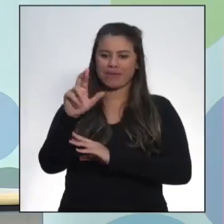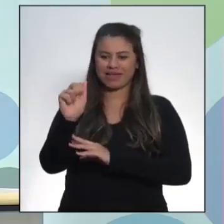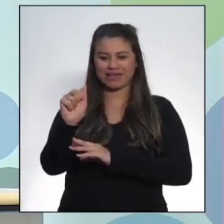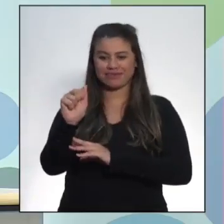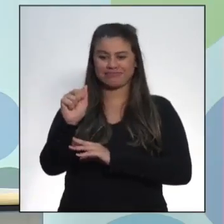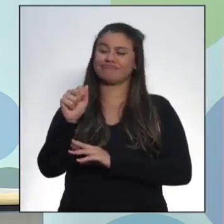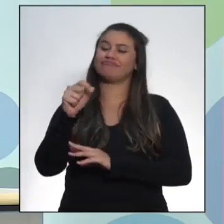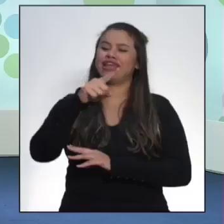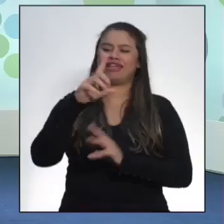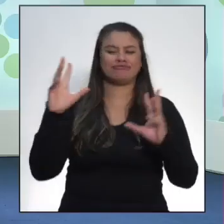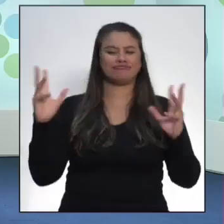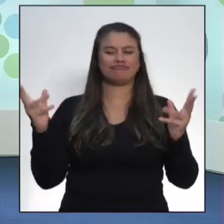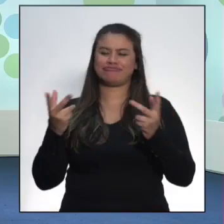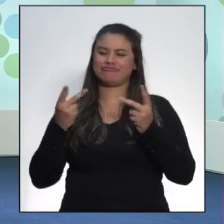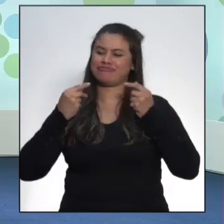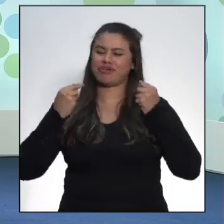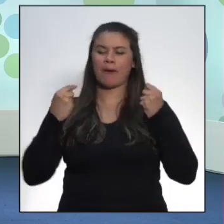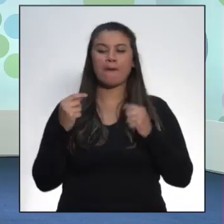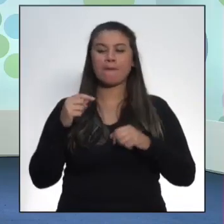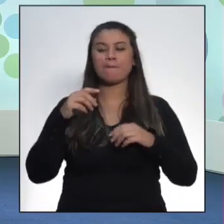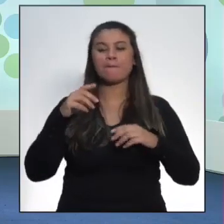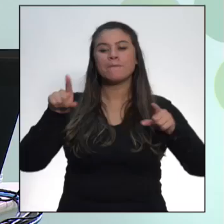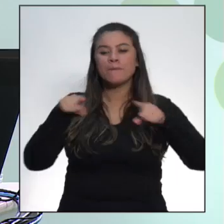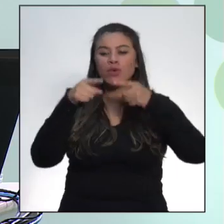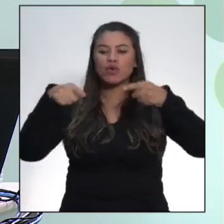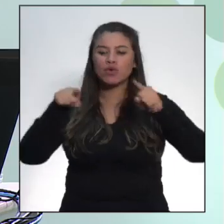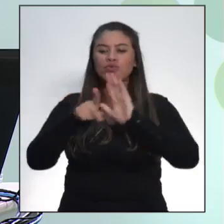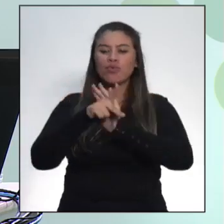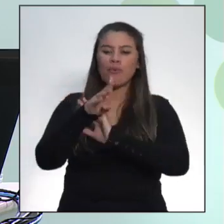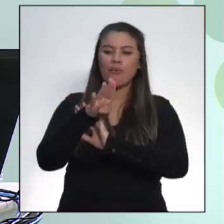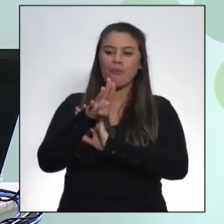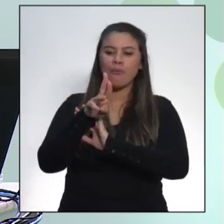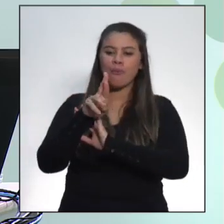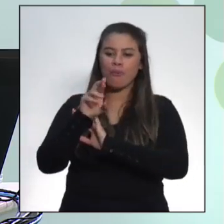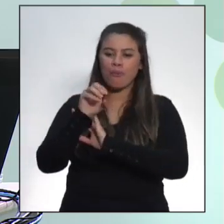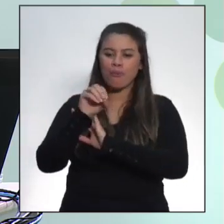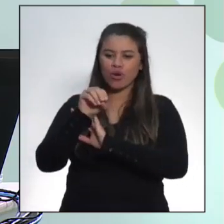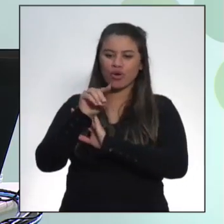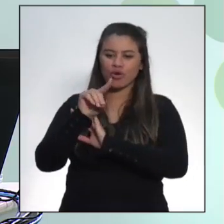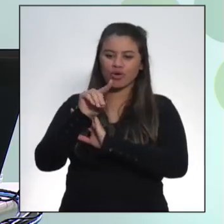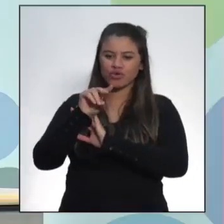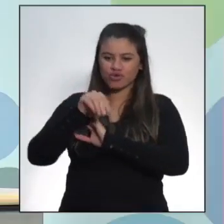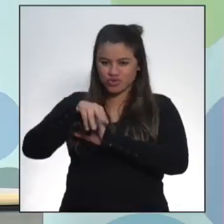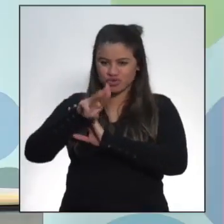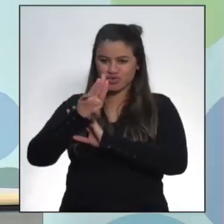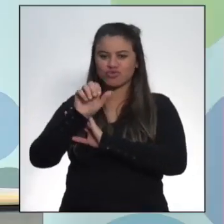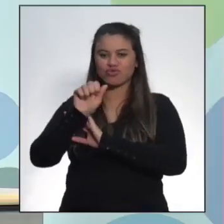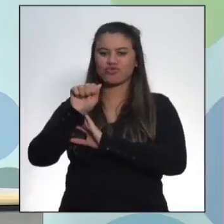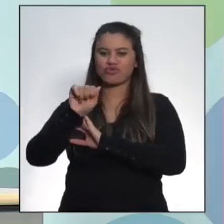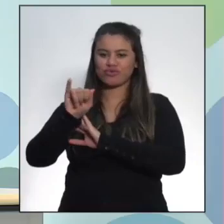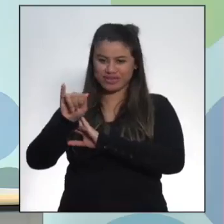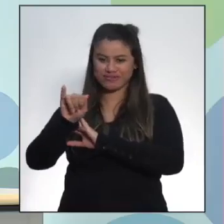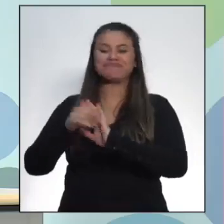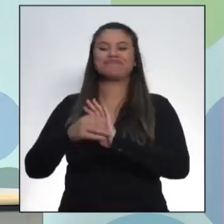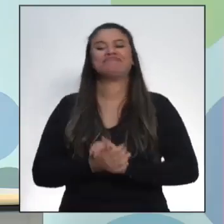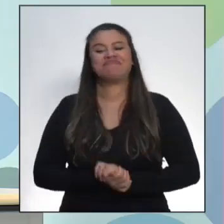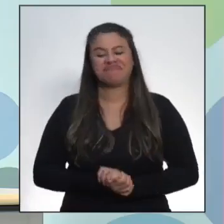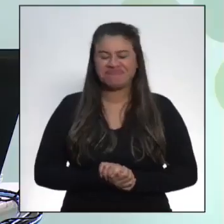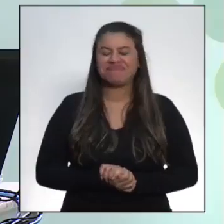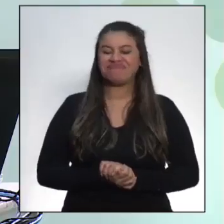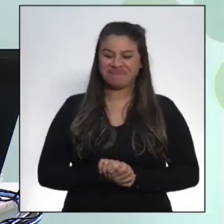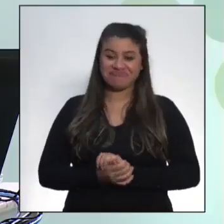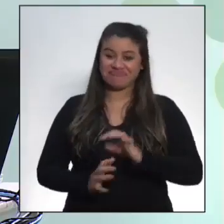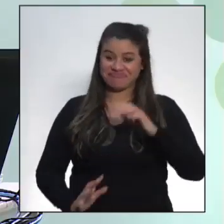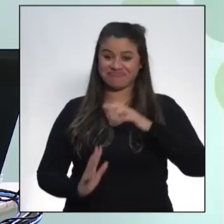musical da Broadway, né? Texto maravilhoso. Foi a Giovana que A Giovana? leu. A Giovana. Leu, nossa, espetacular. Tá. Espetacular. Temos